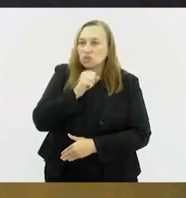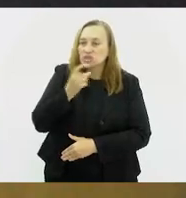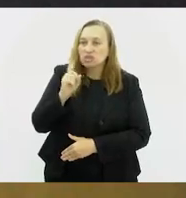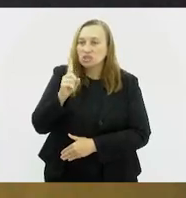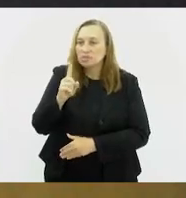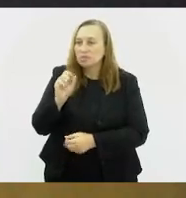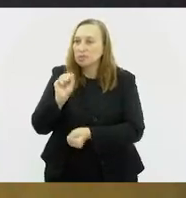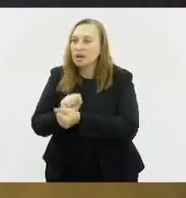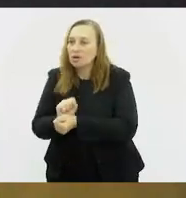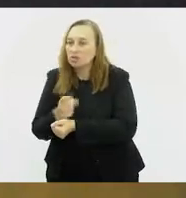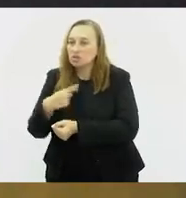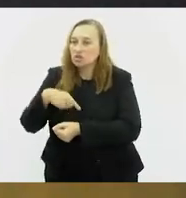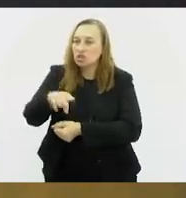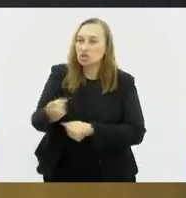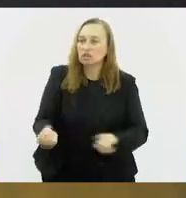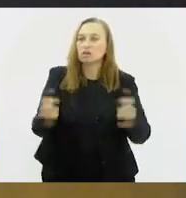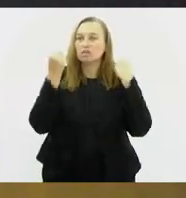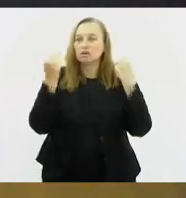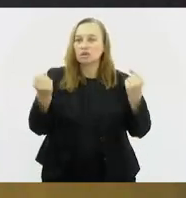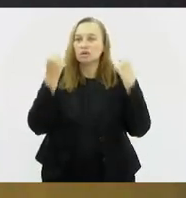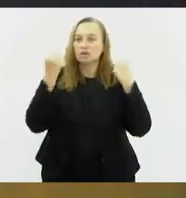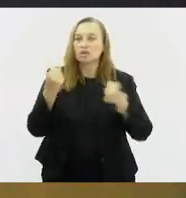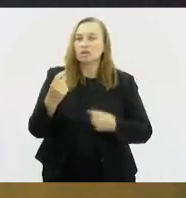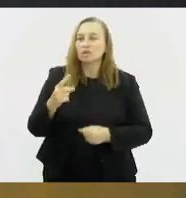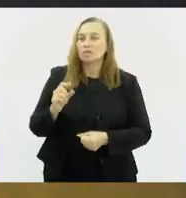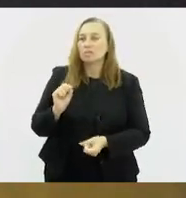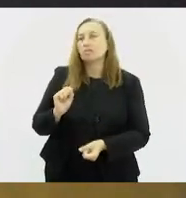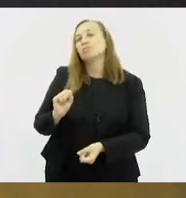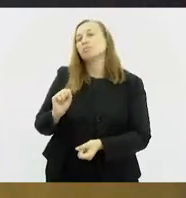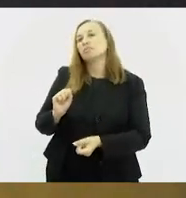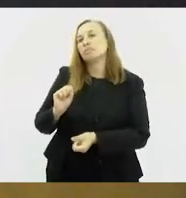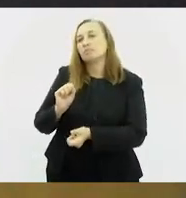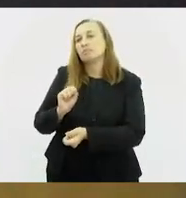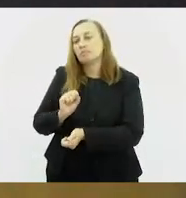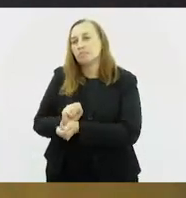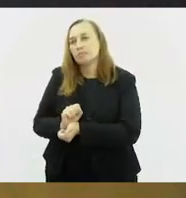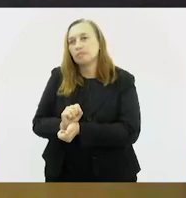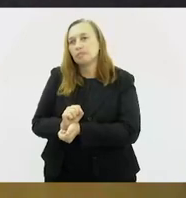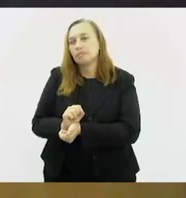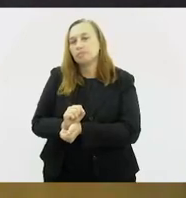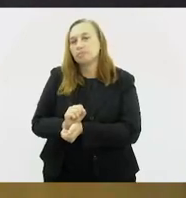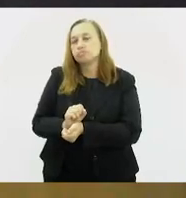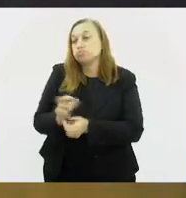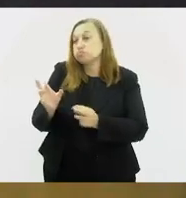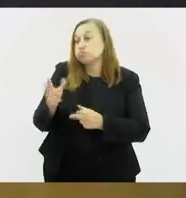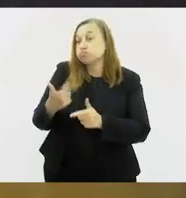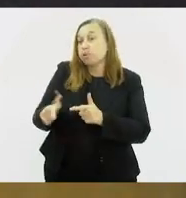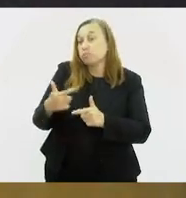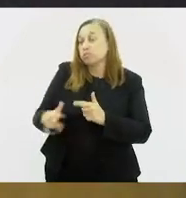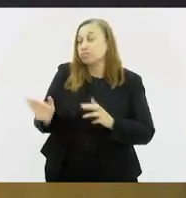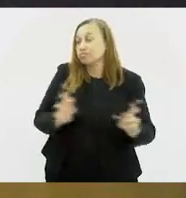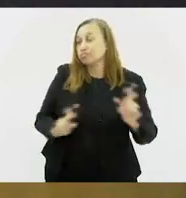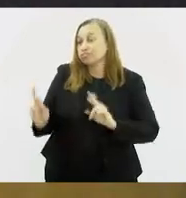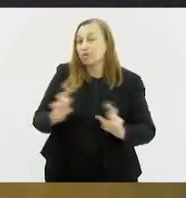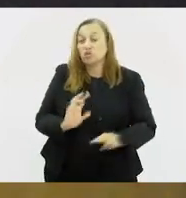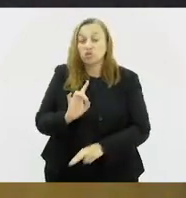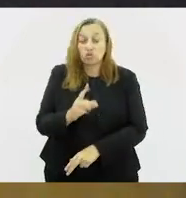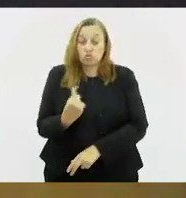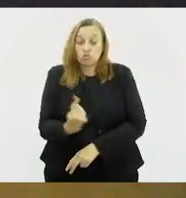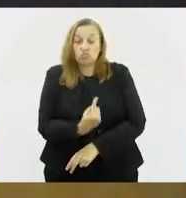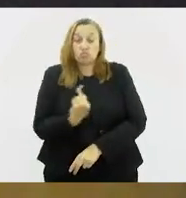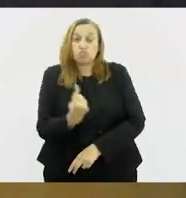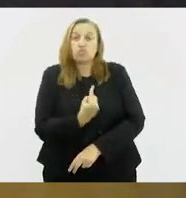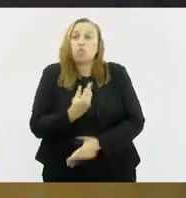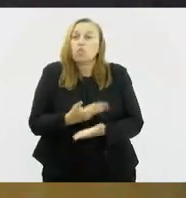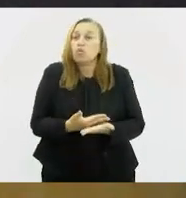física, passa a não ir no grupo de convivência, passa a ter um problema de relacionamento e se isolar, é um começo